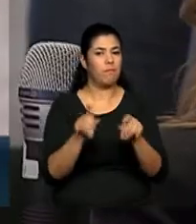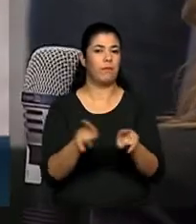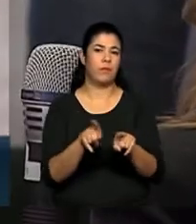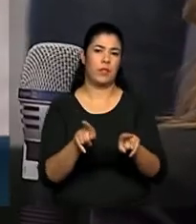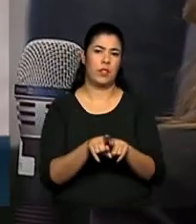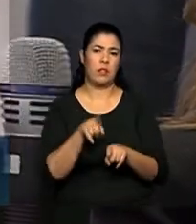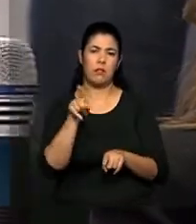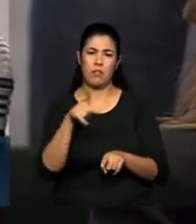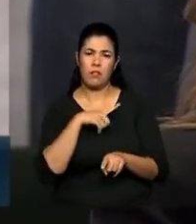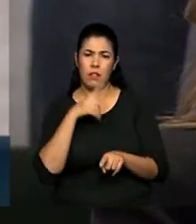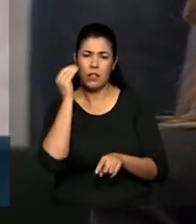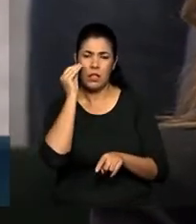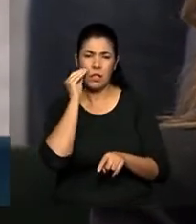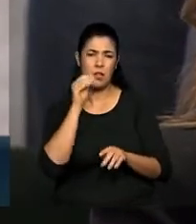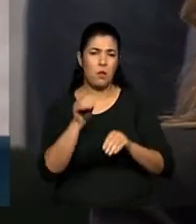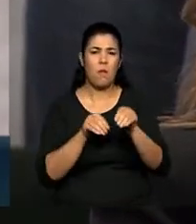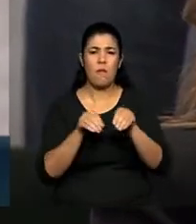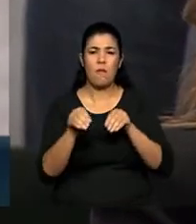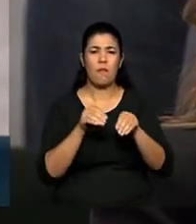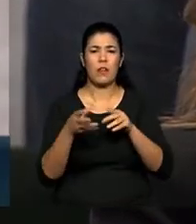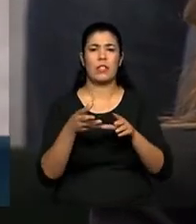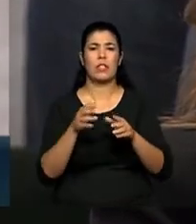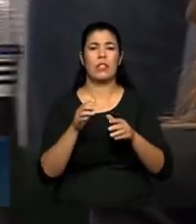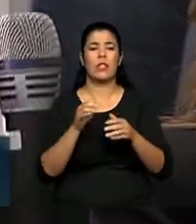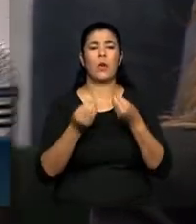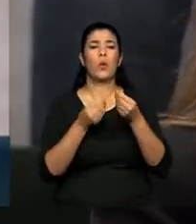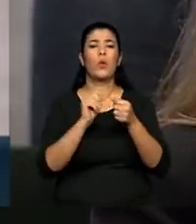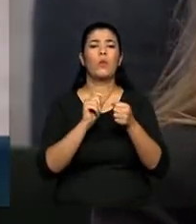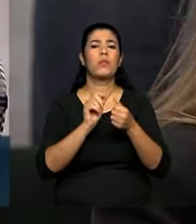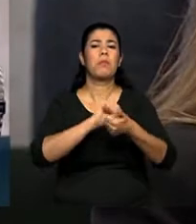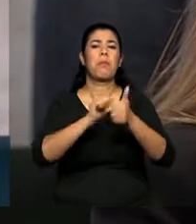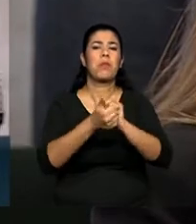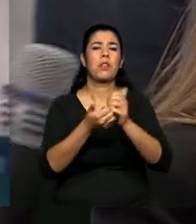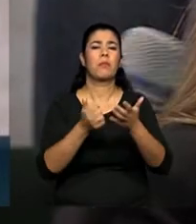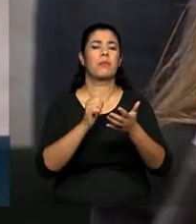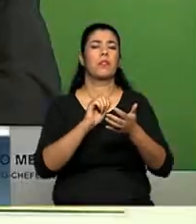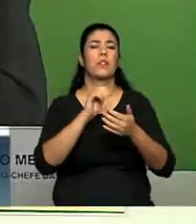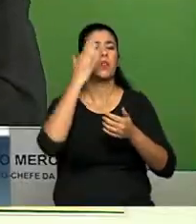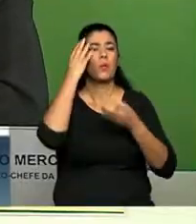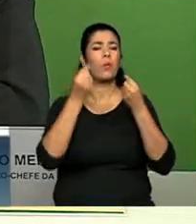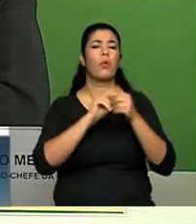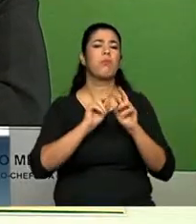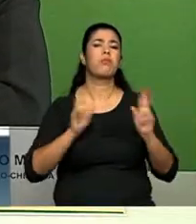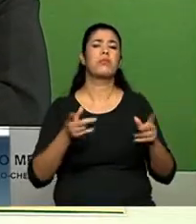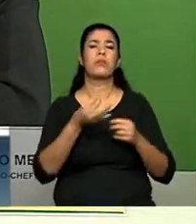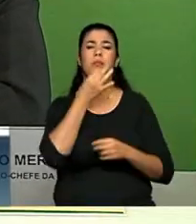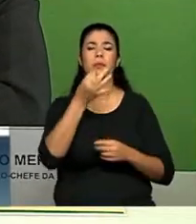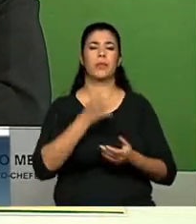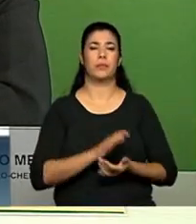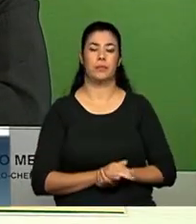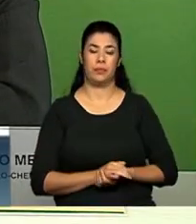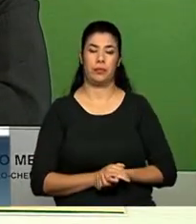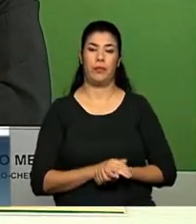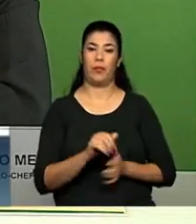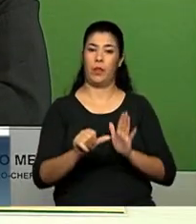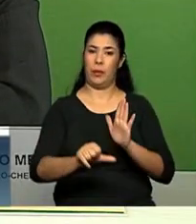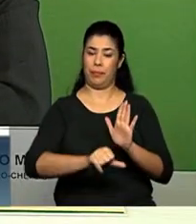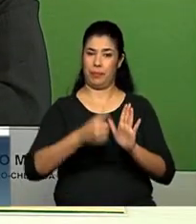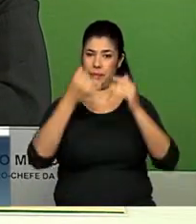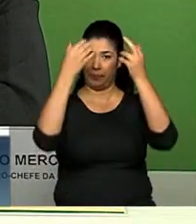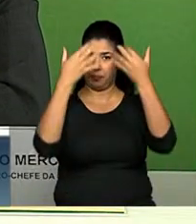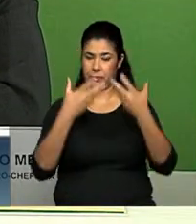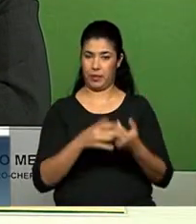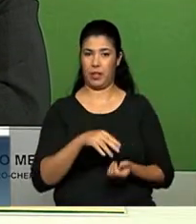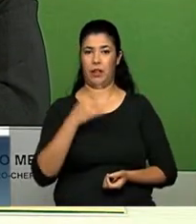está flexibilizando, como é que poderia ser aprimorado? É uma contradição. Não, Rafael, deixa eu dizer uma coisa. Primeiro, em relação